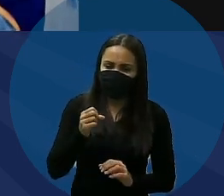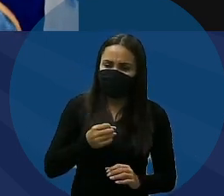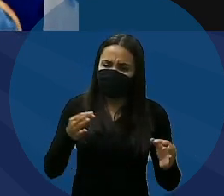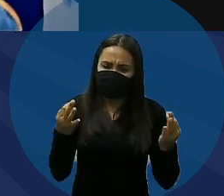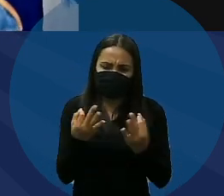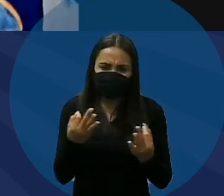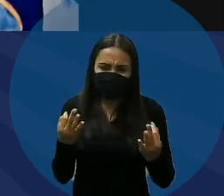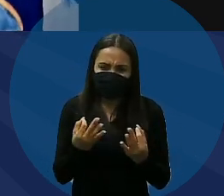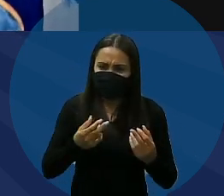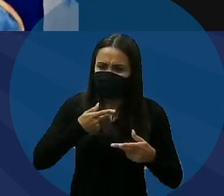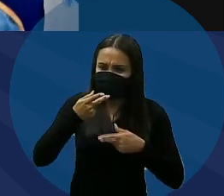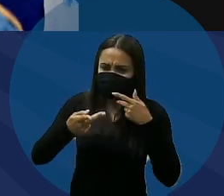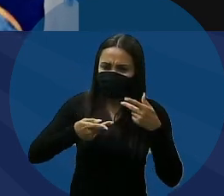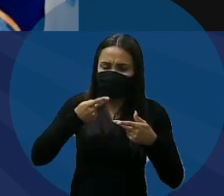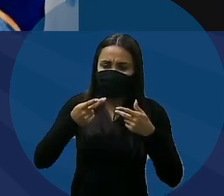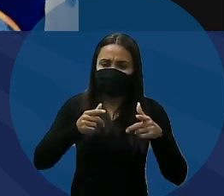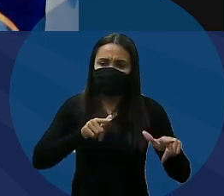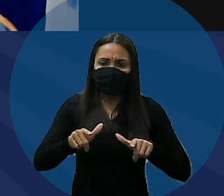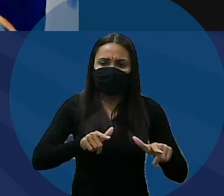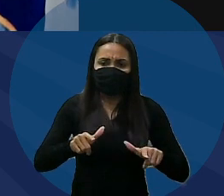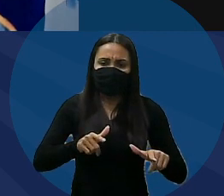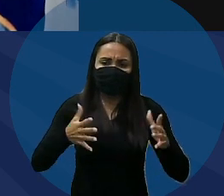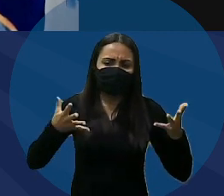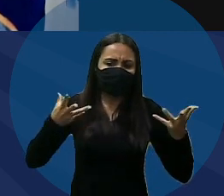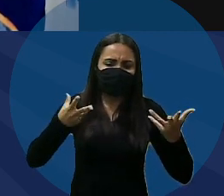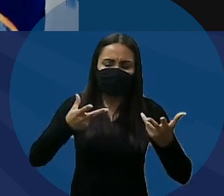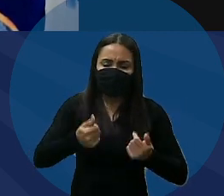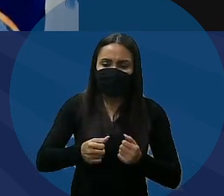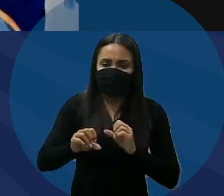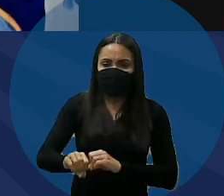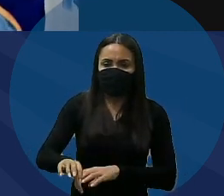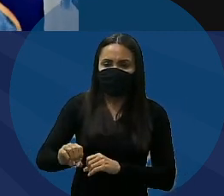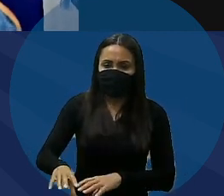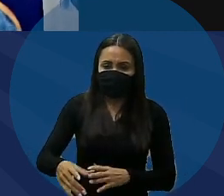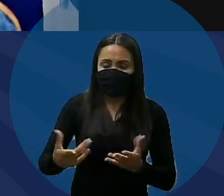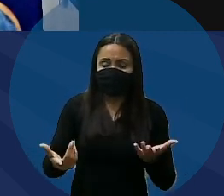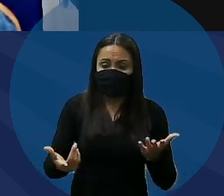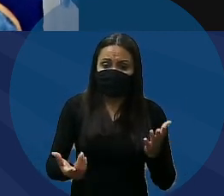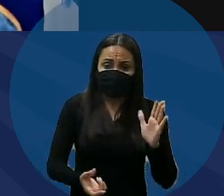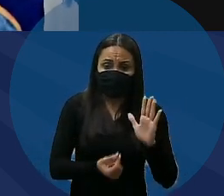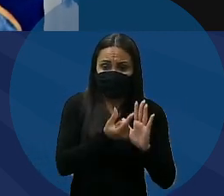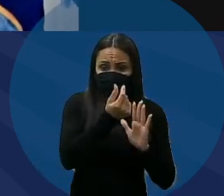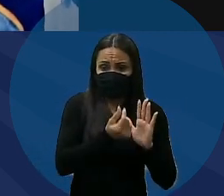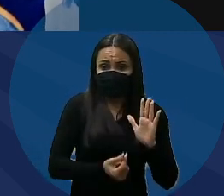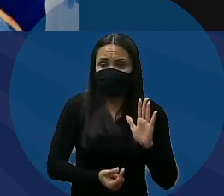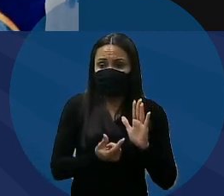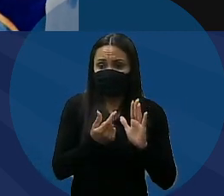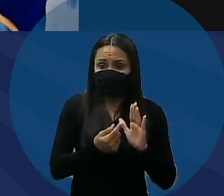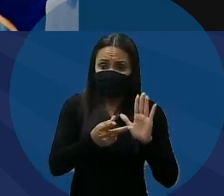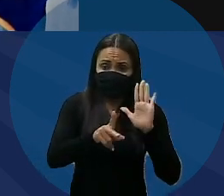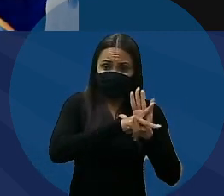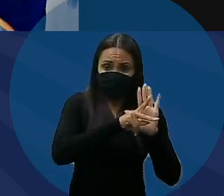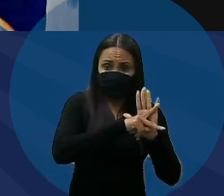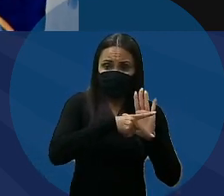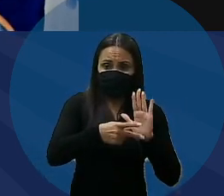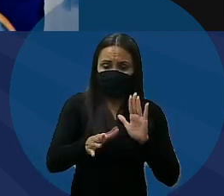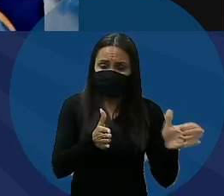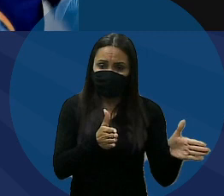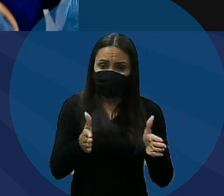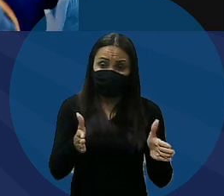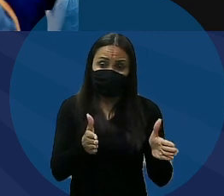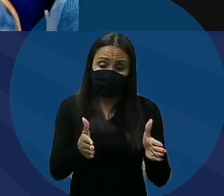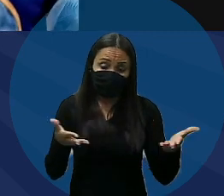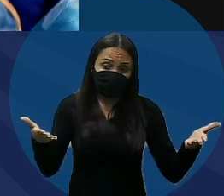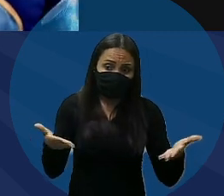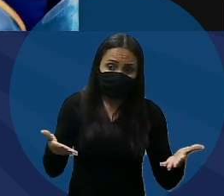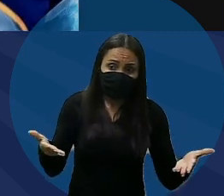fala, trabalho fantástico sobre educação financeira, muito apropriado para os dias atuais, e é